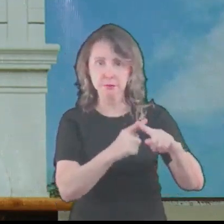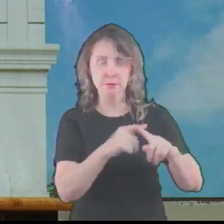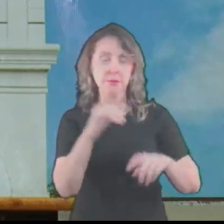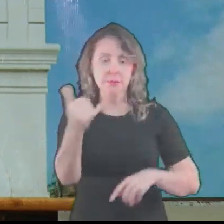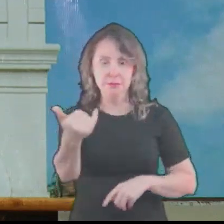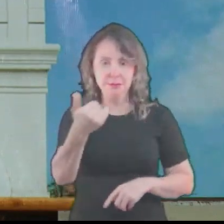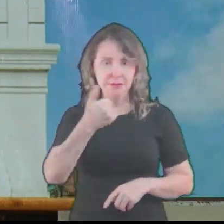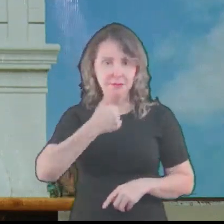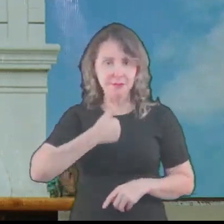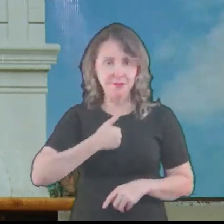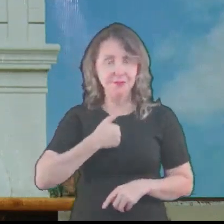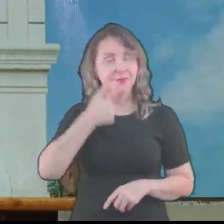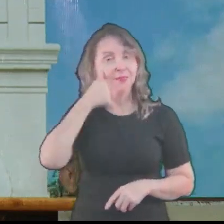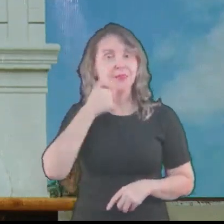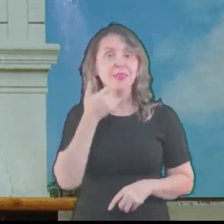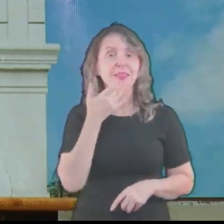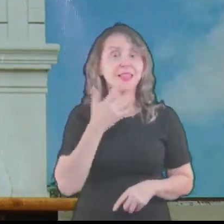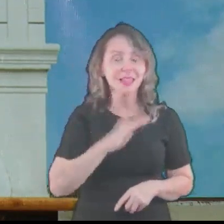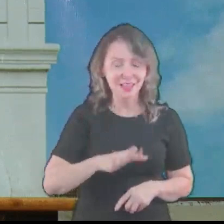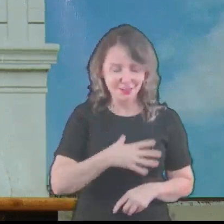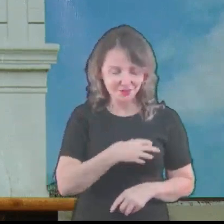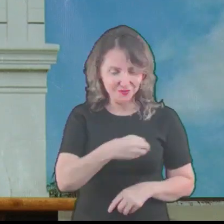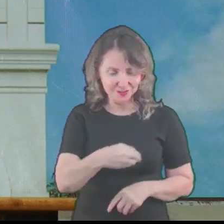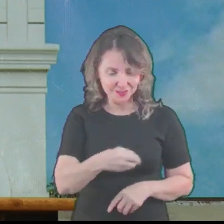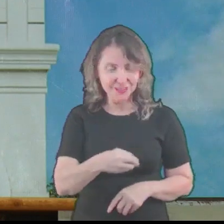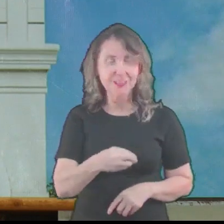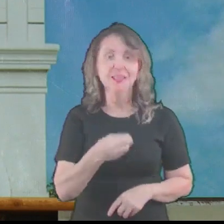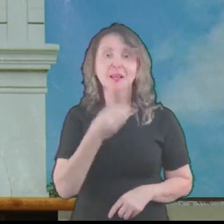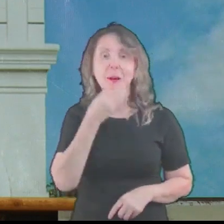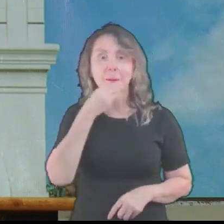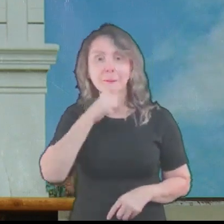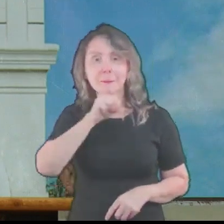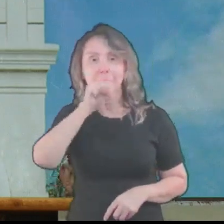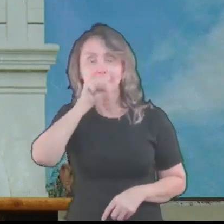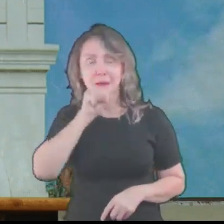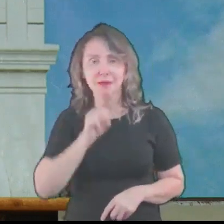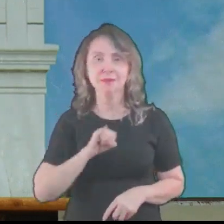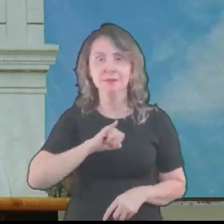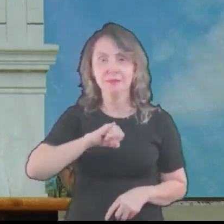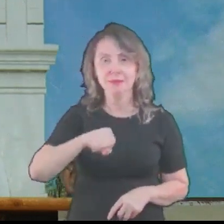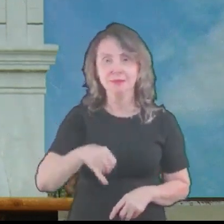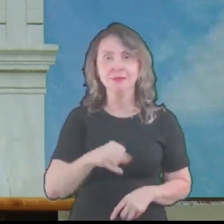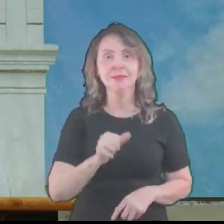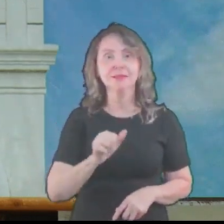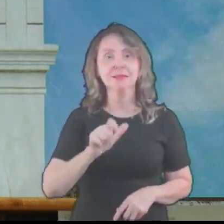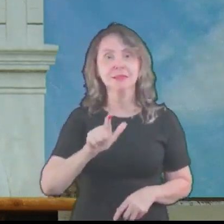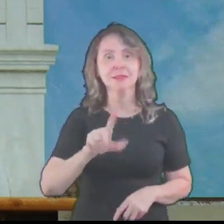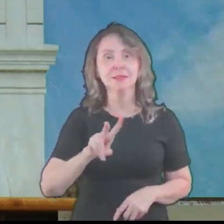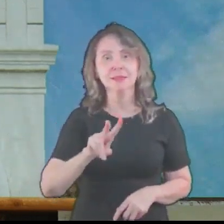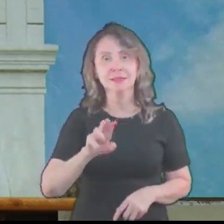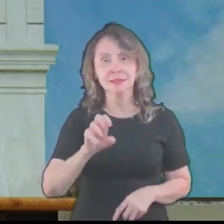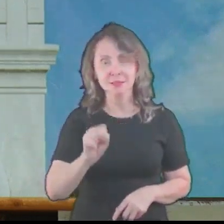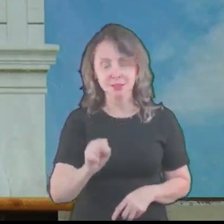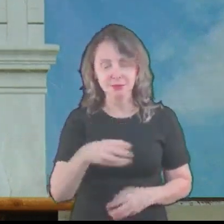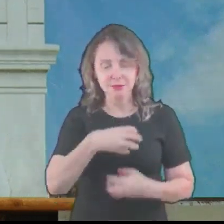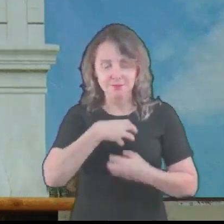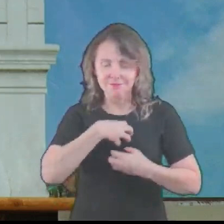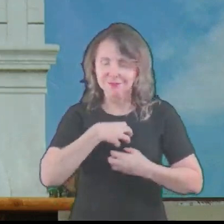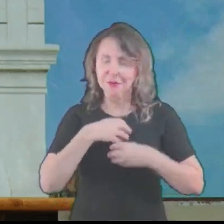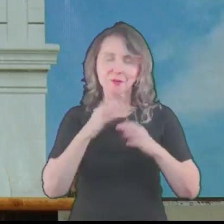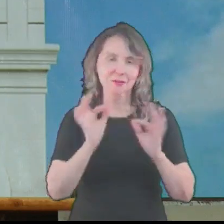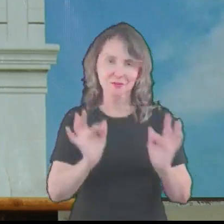irmão Jalves veio à frente aqui. E eu fiquei muito feliz com isso. E hoje pela manhã,